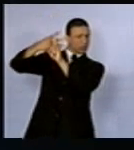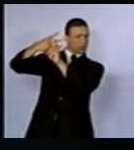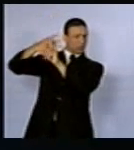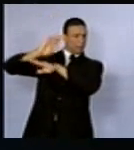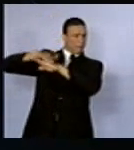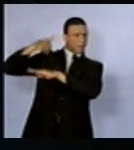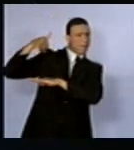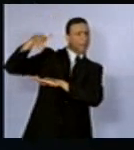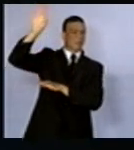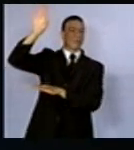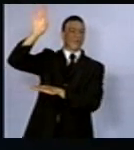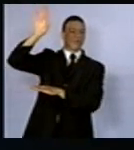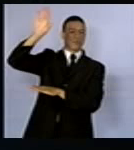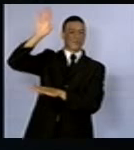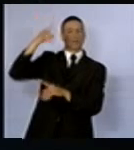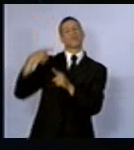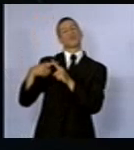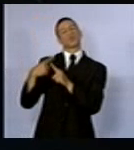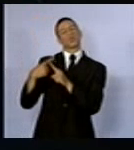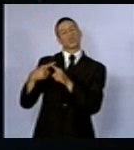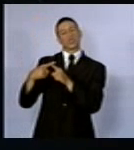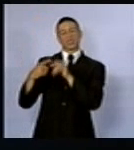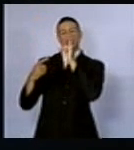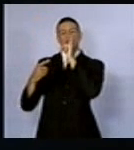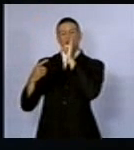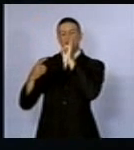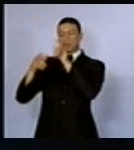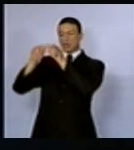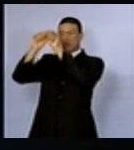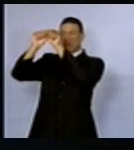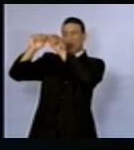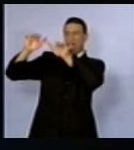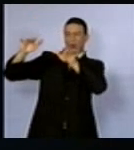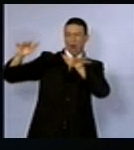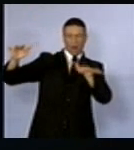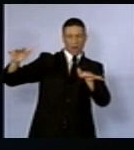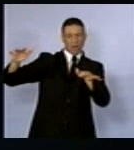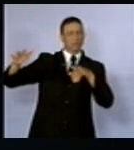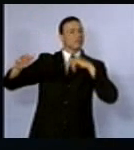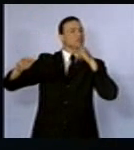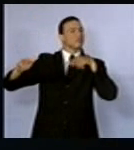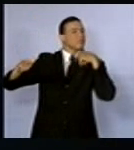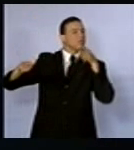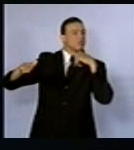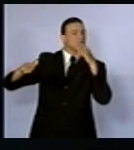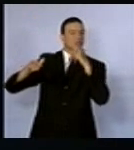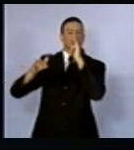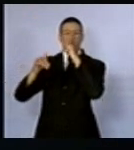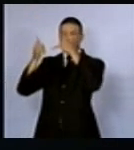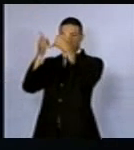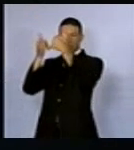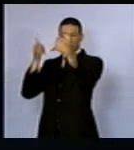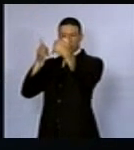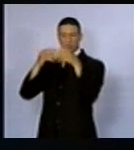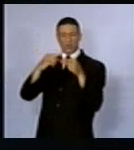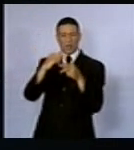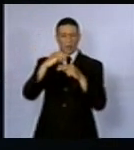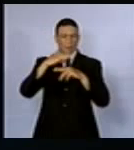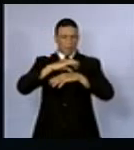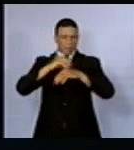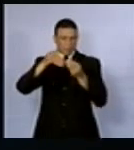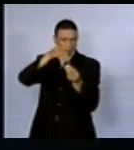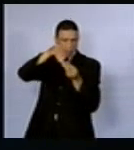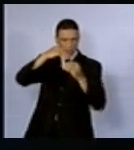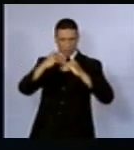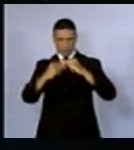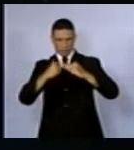não existem barreiras ao magnetismo. Não há como encapsular os cabos e aí o magnetismo ficaria contido dentro